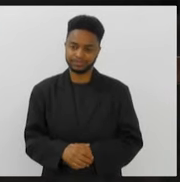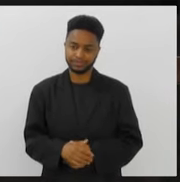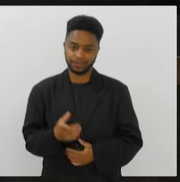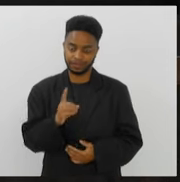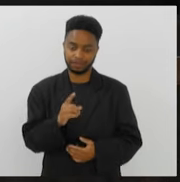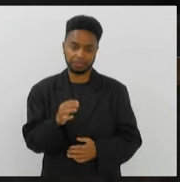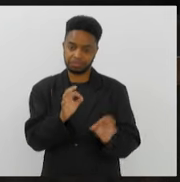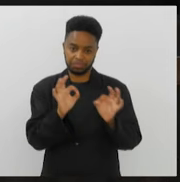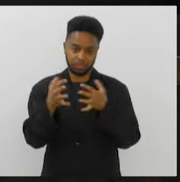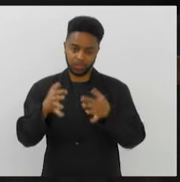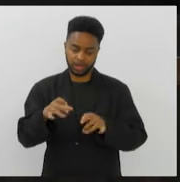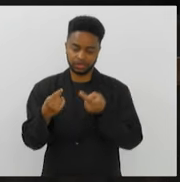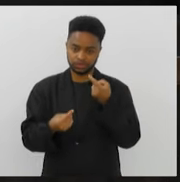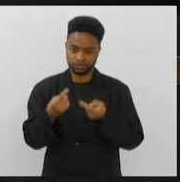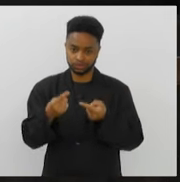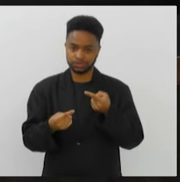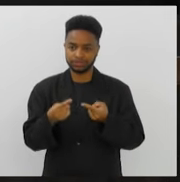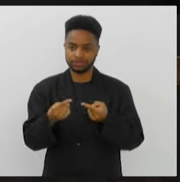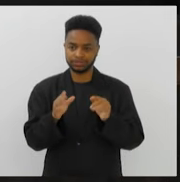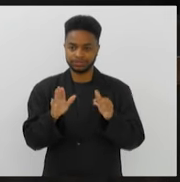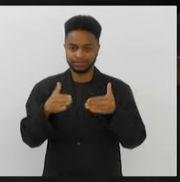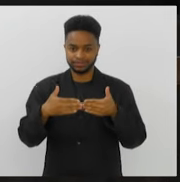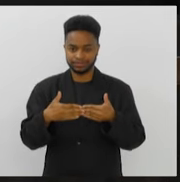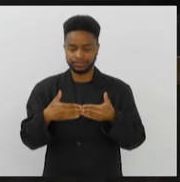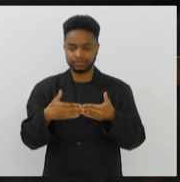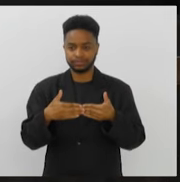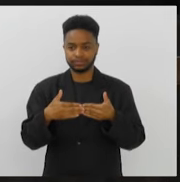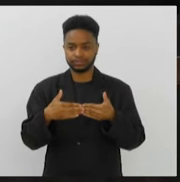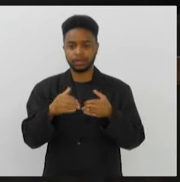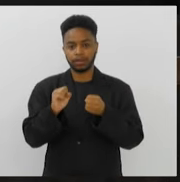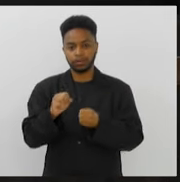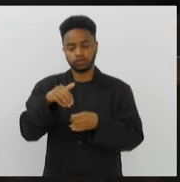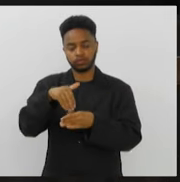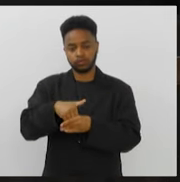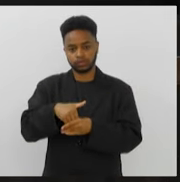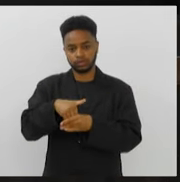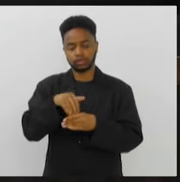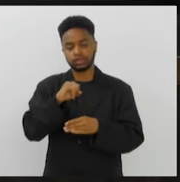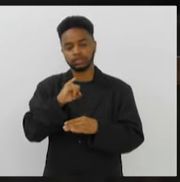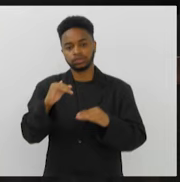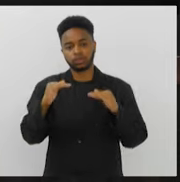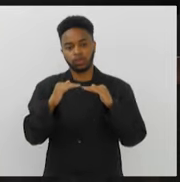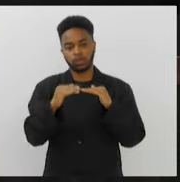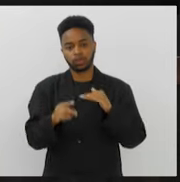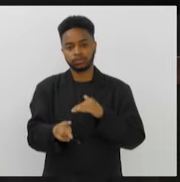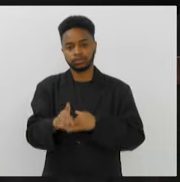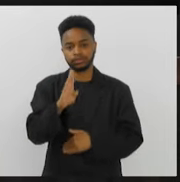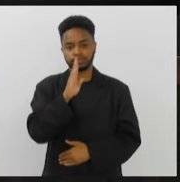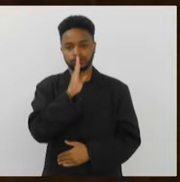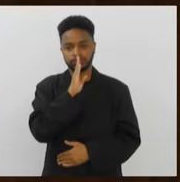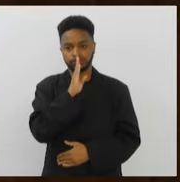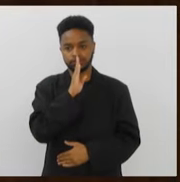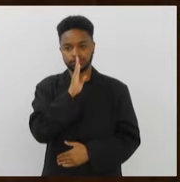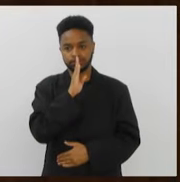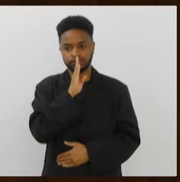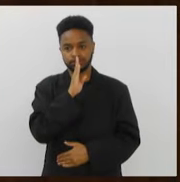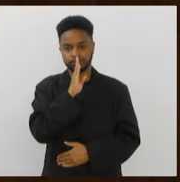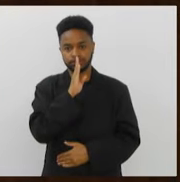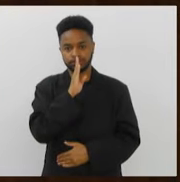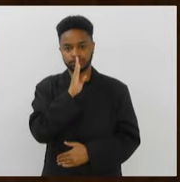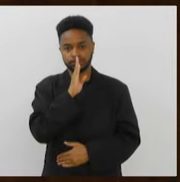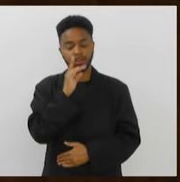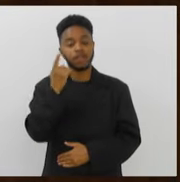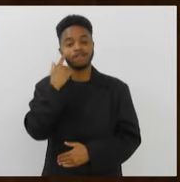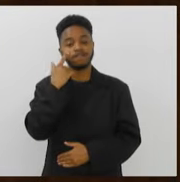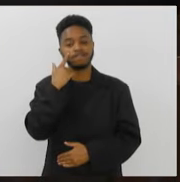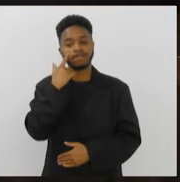Não havendo quem queira discutir, encerrada a discussão, em votação. Senhores que aprovam, permaneçam como estão. Verificação de